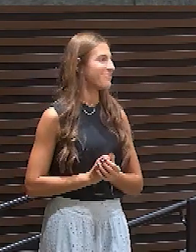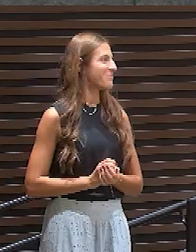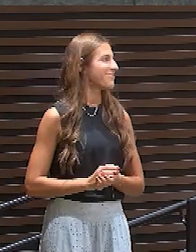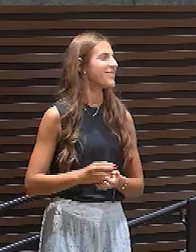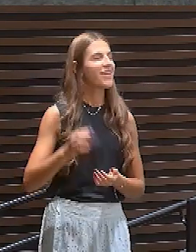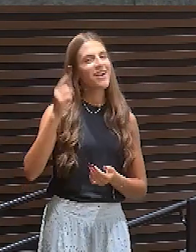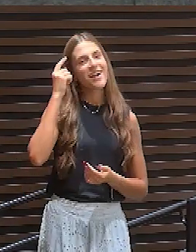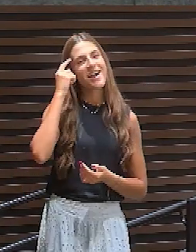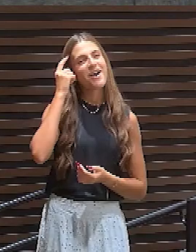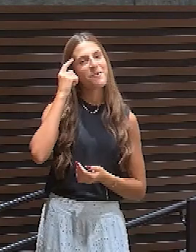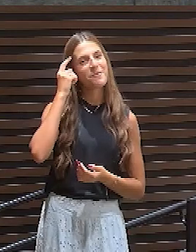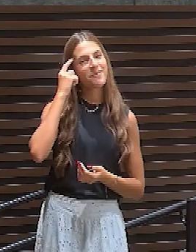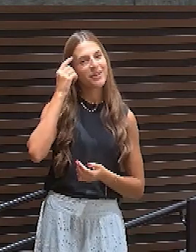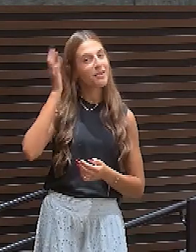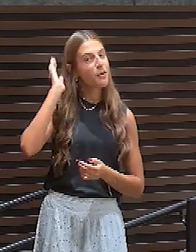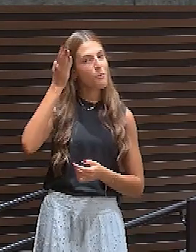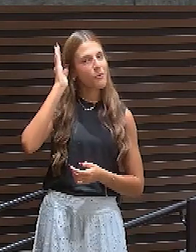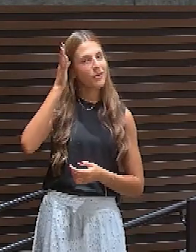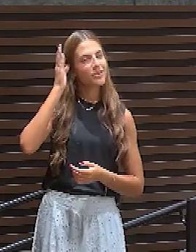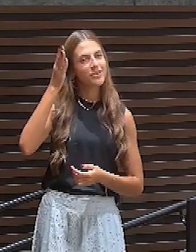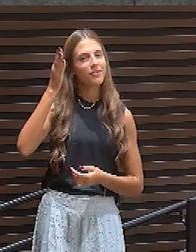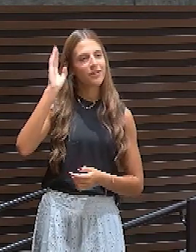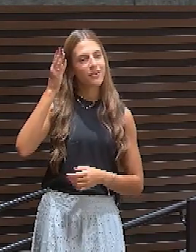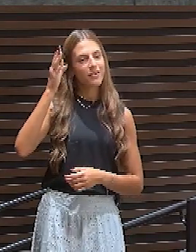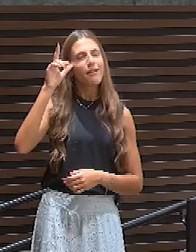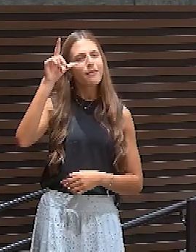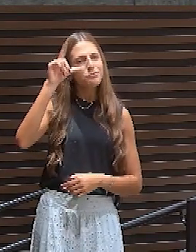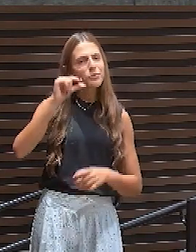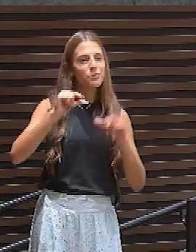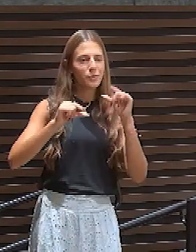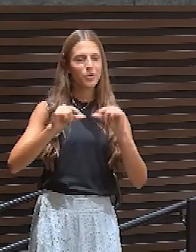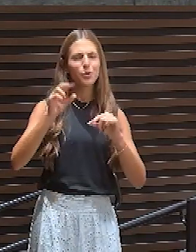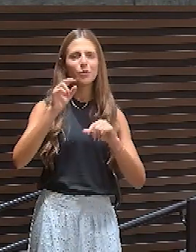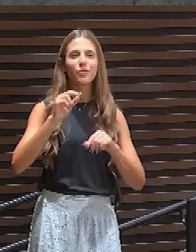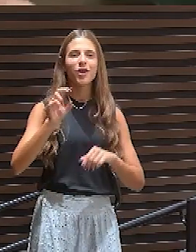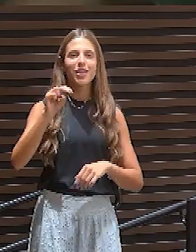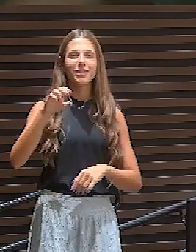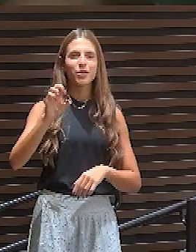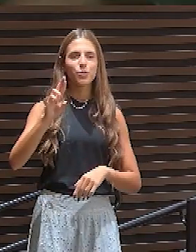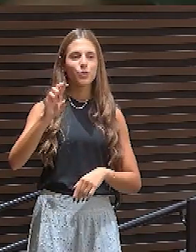emburrecendo e diminuindo o número de neurônios em funcionamento.